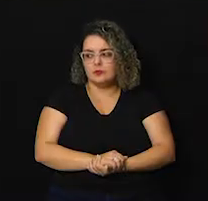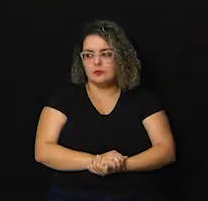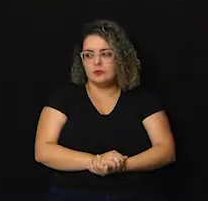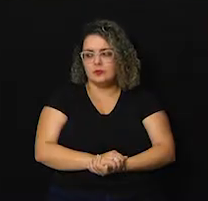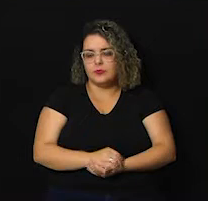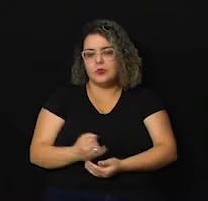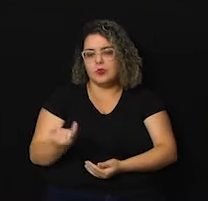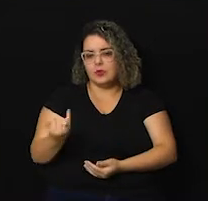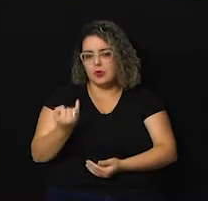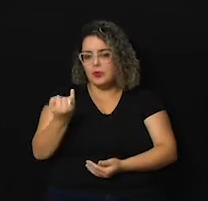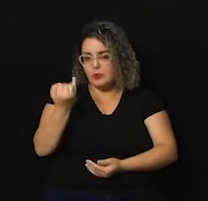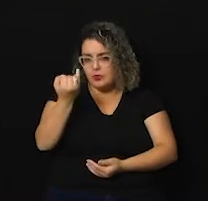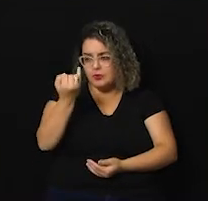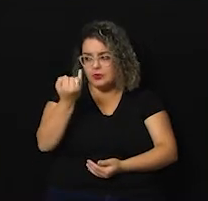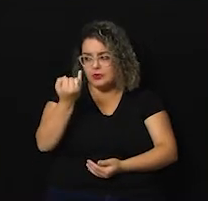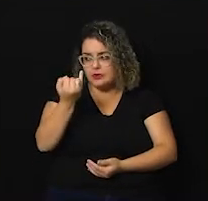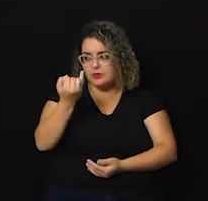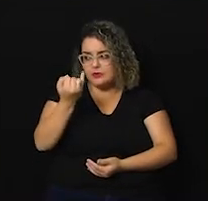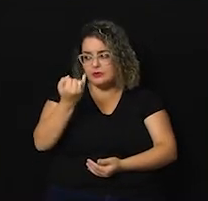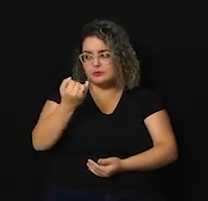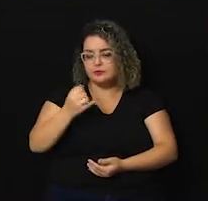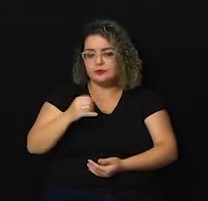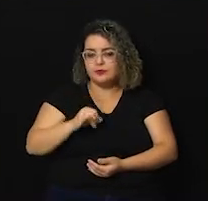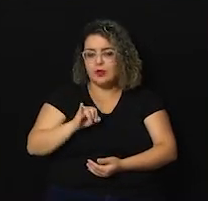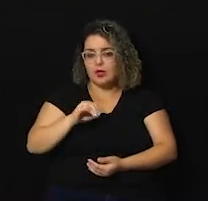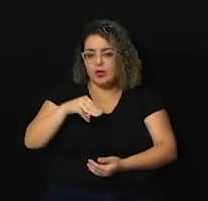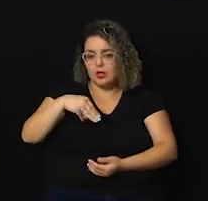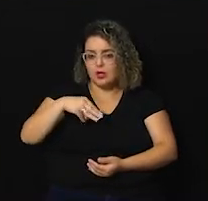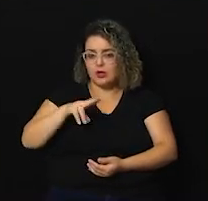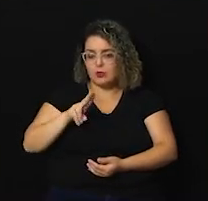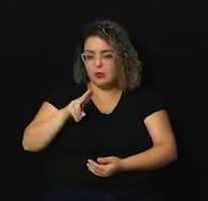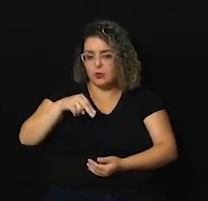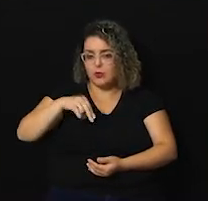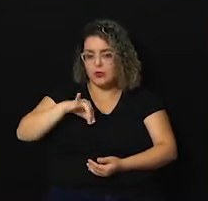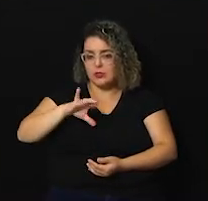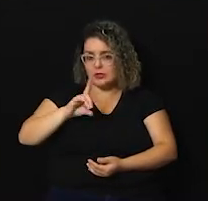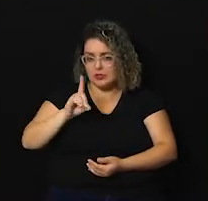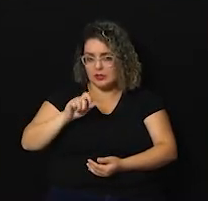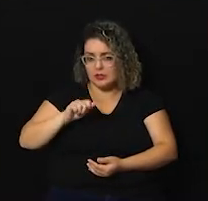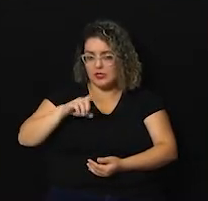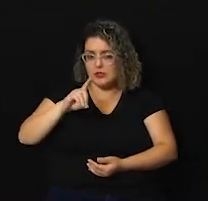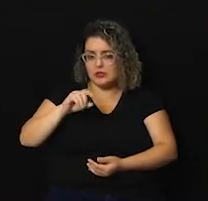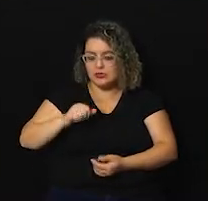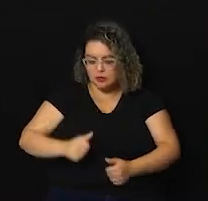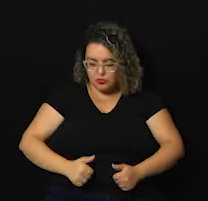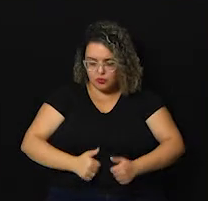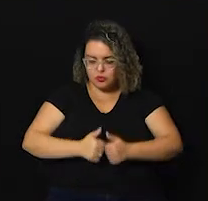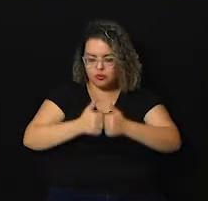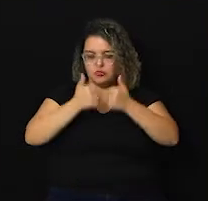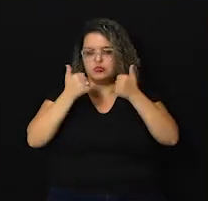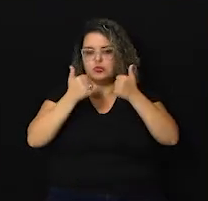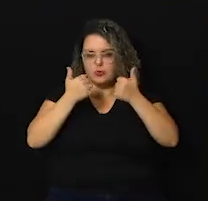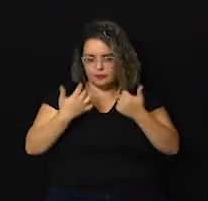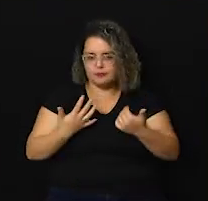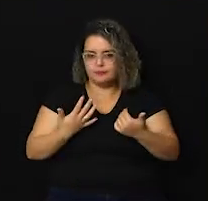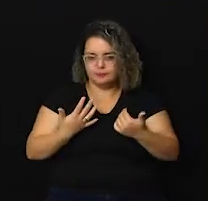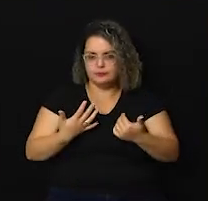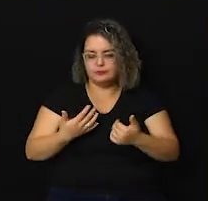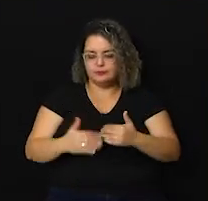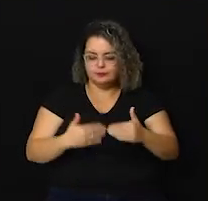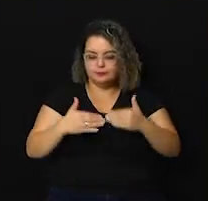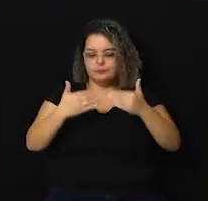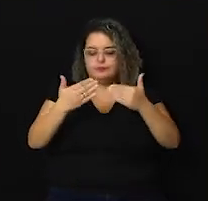muito importantes, que aumentam a imunidade das pessoas e aumentam, inclusive, a longevidade das pessoas que são